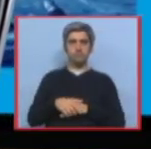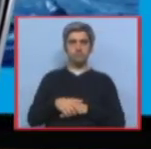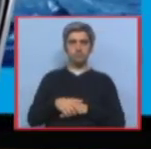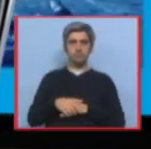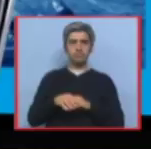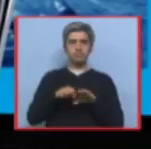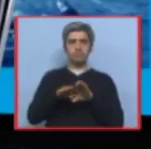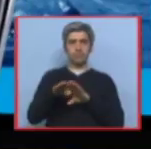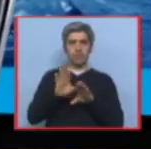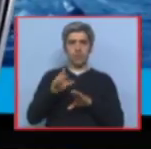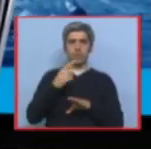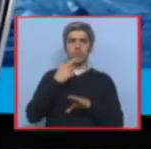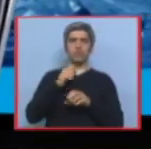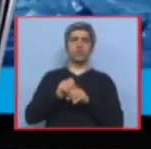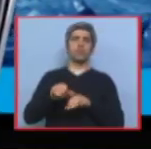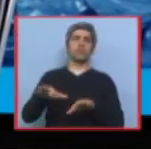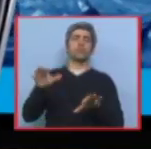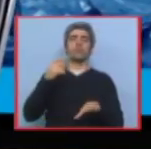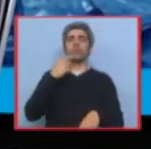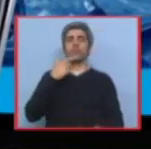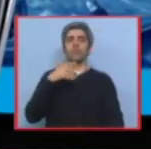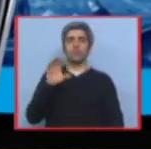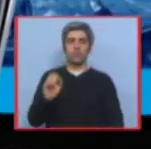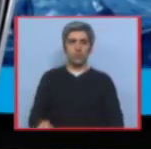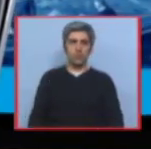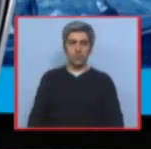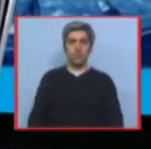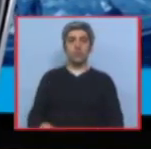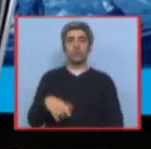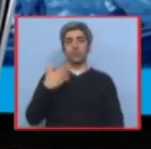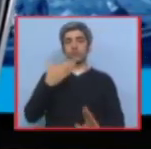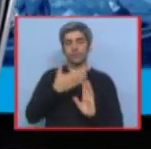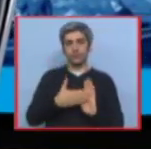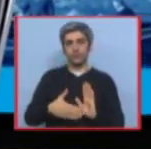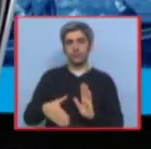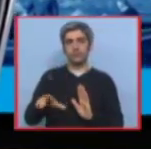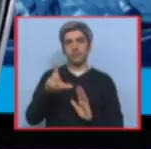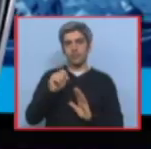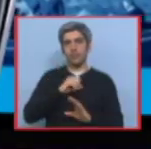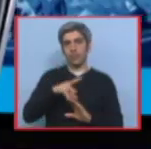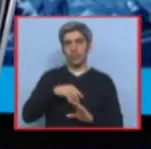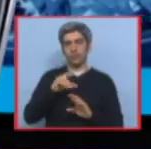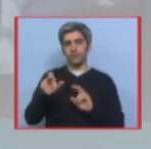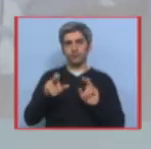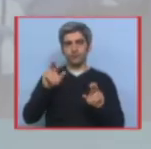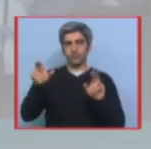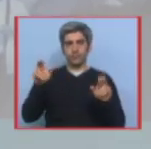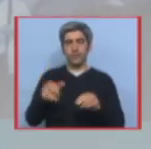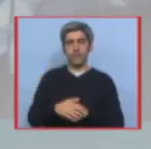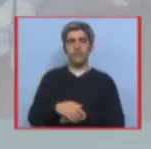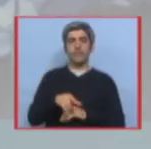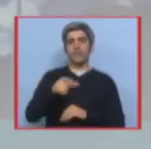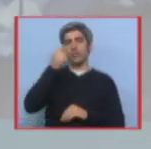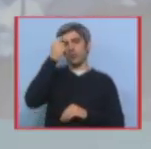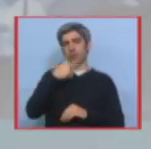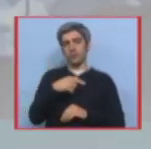Em Itália já estava muito difusa, muito difundida, e que depois, a partir daqui, se levou também pelo mundo inteiro. E foi essa história, no caso